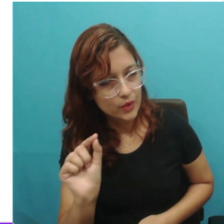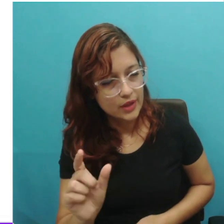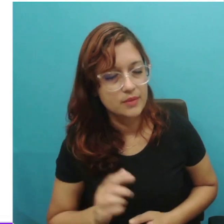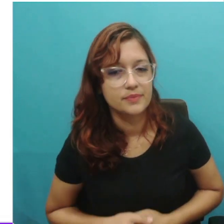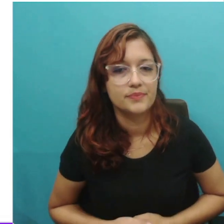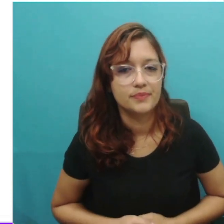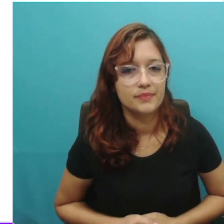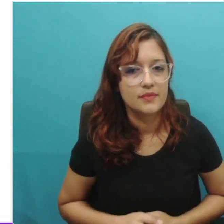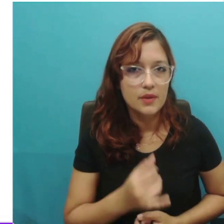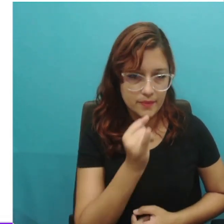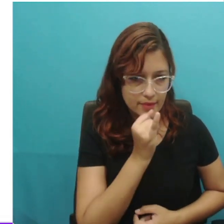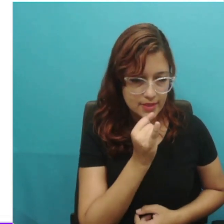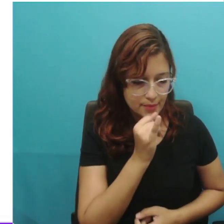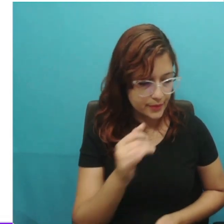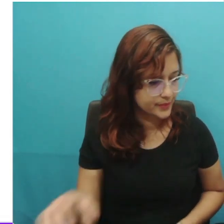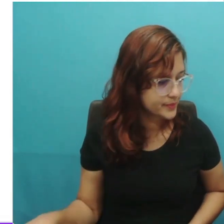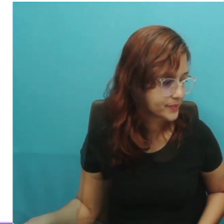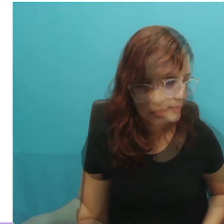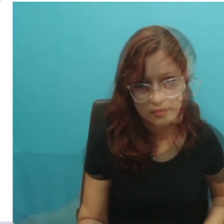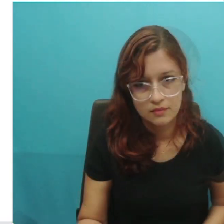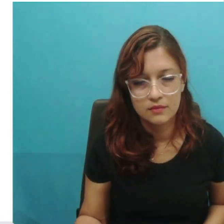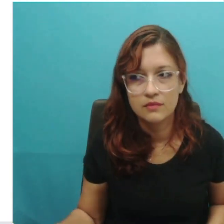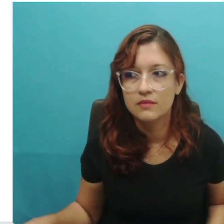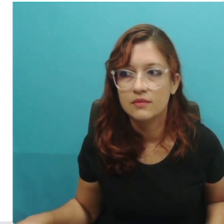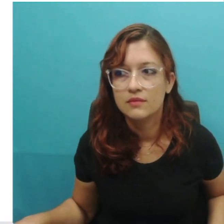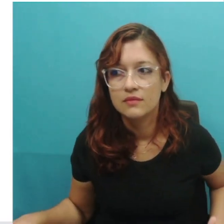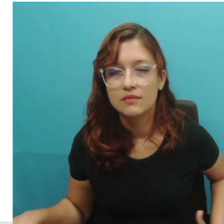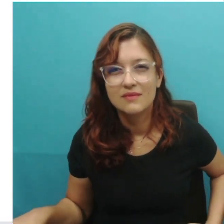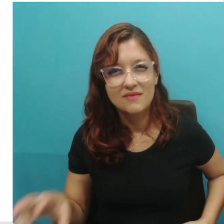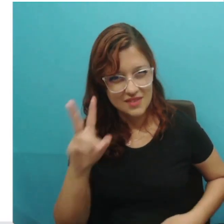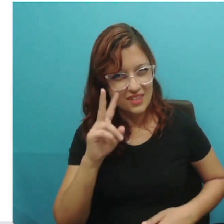usar qual ou que.